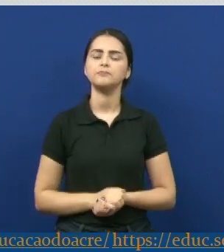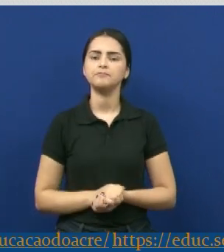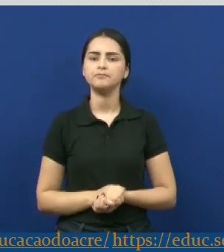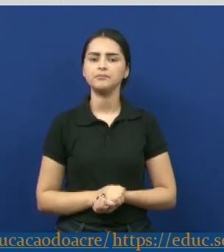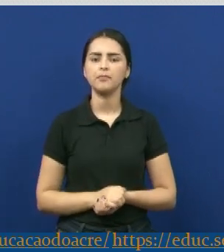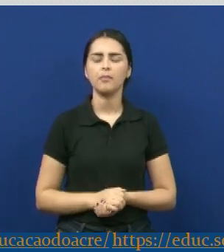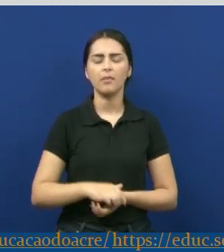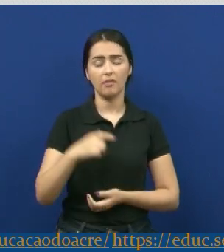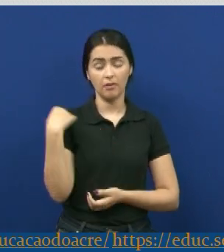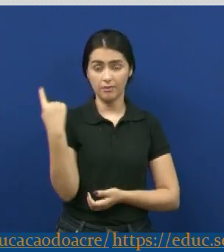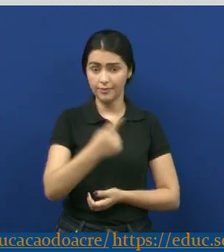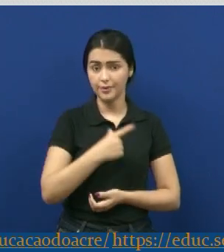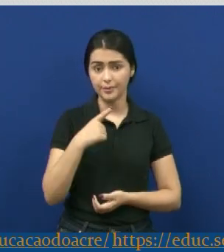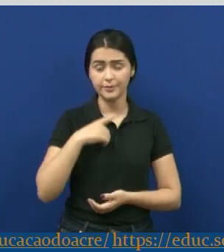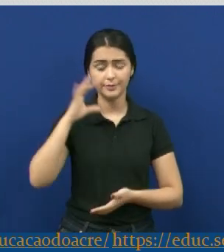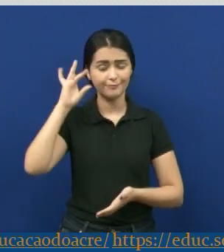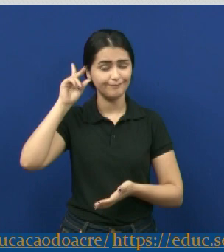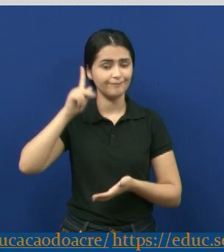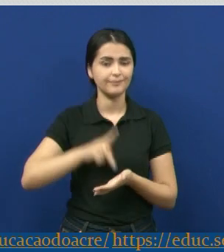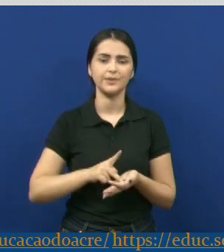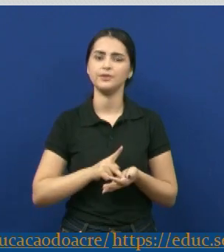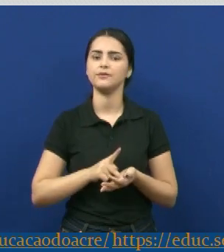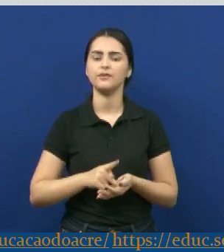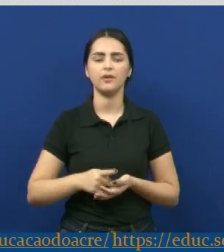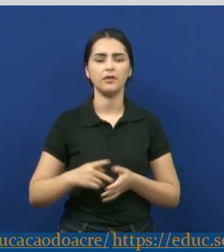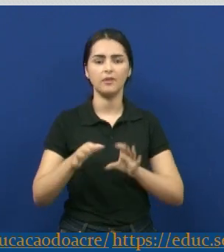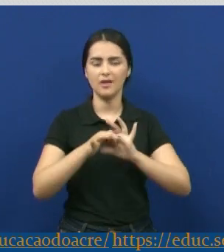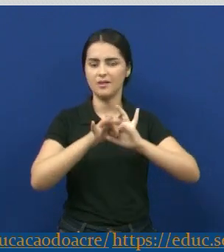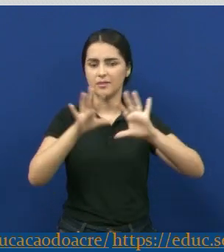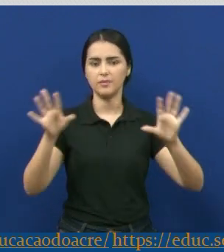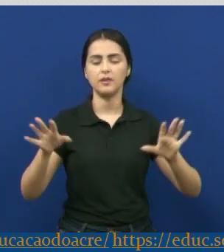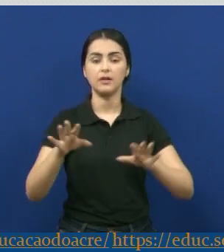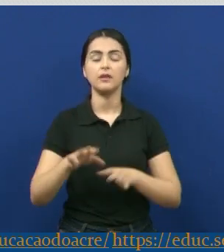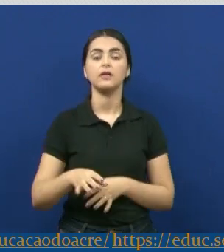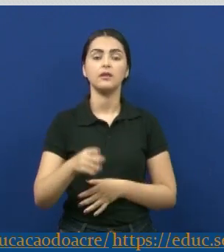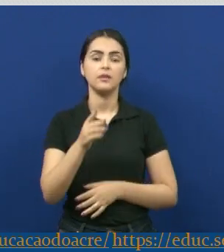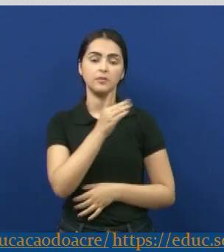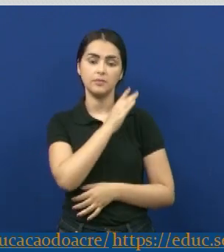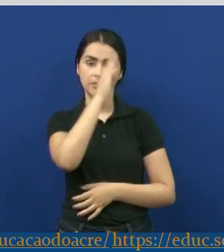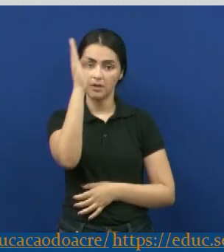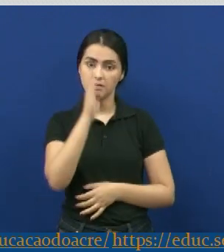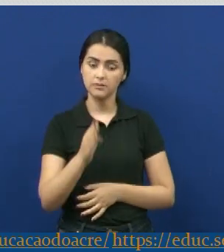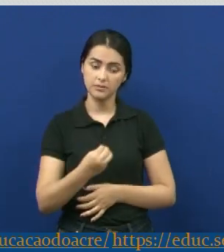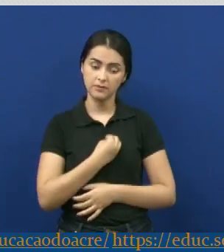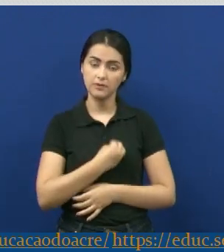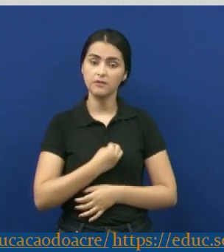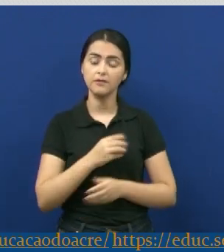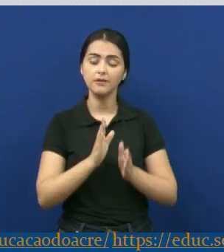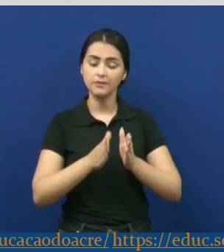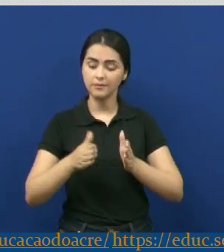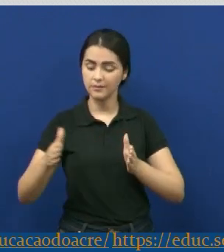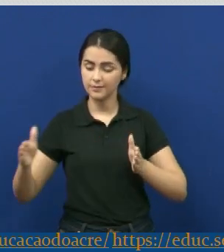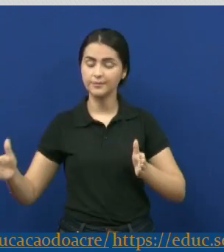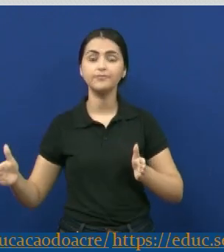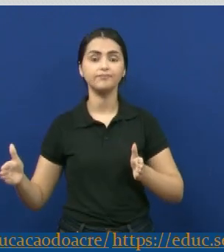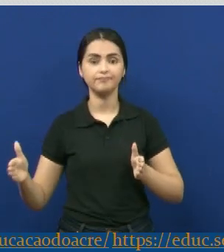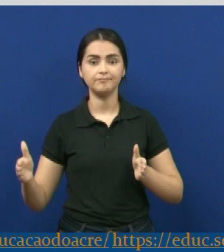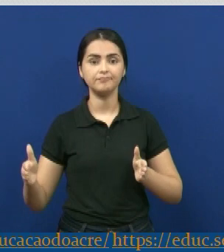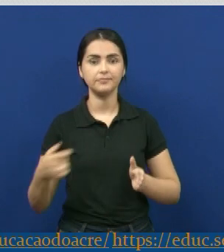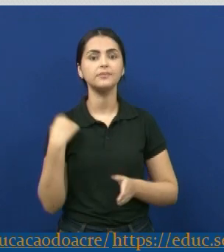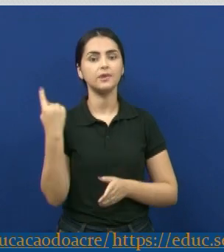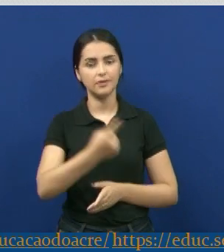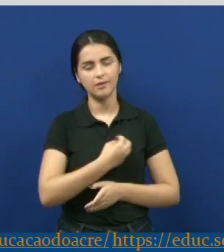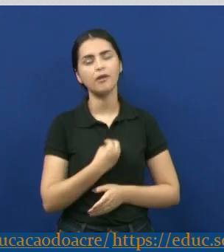que nós vamos ter, de fato, a República. E o Brasil, gente, ele viveu algumas fases nessa República que nós